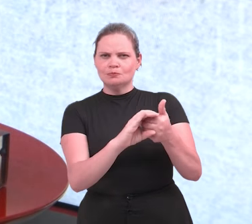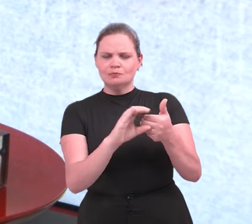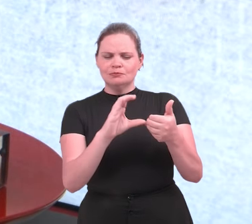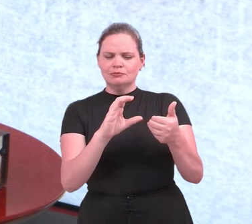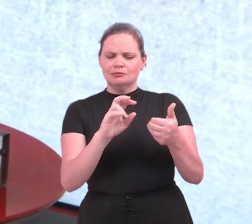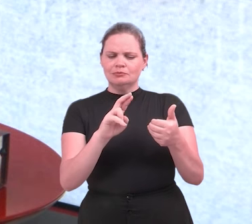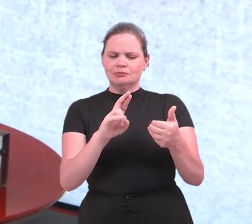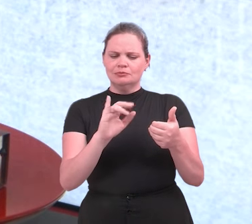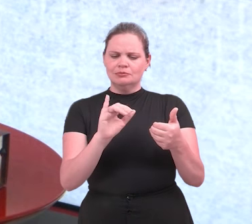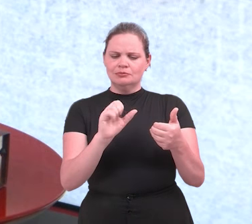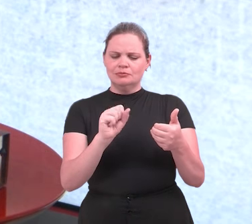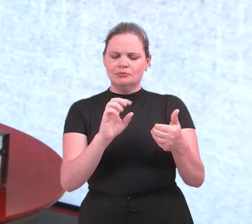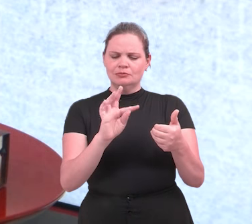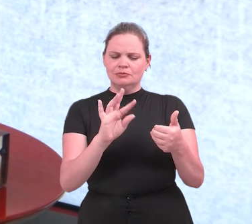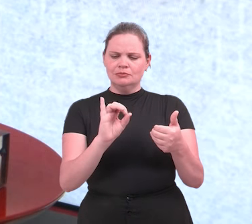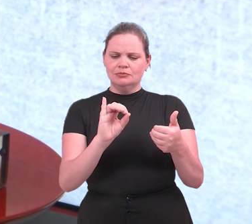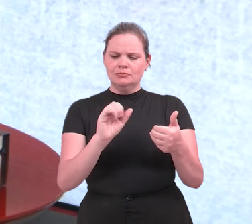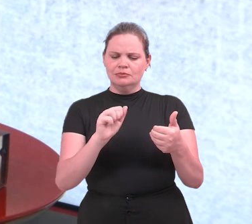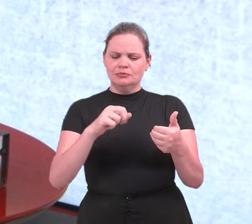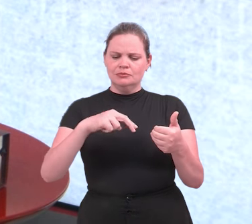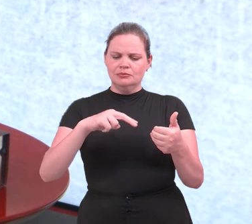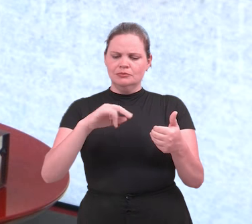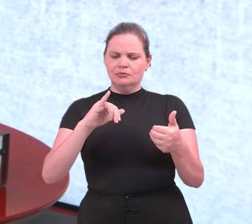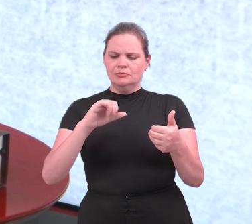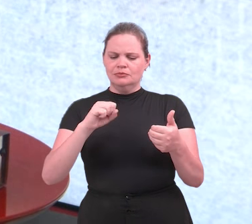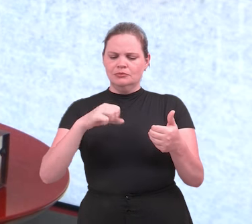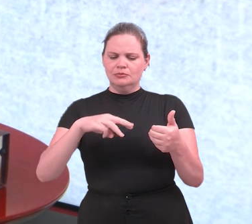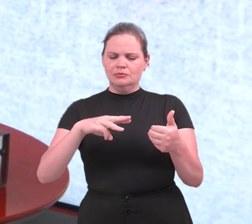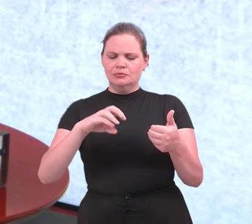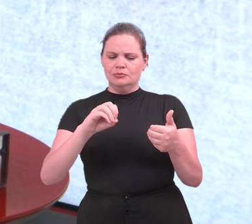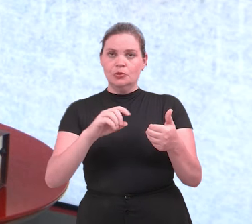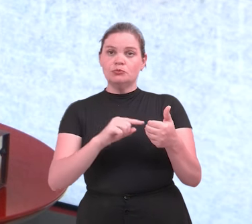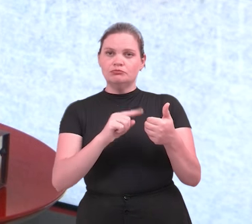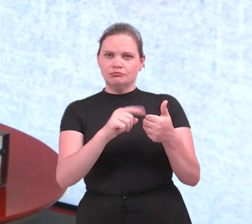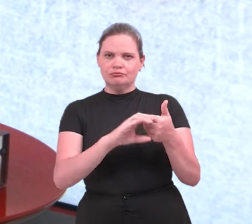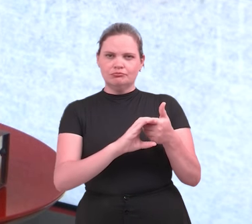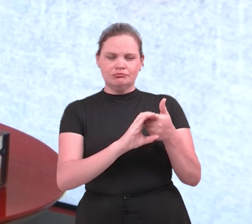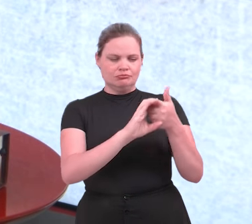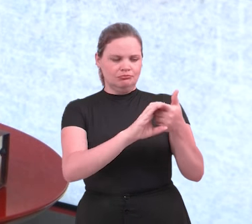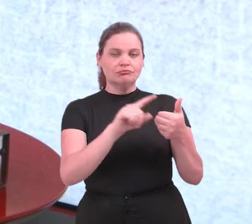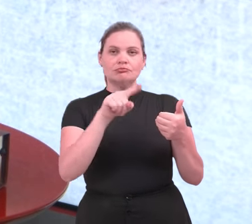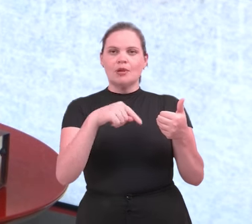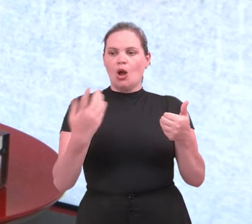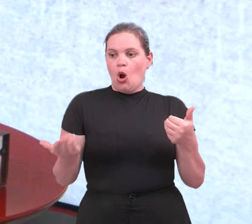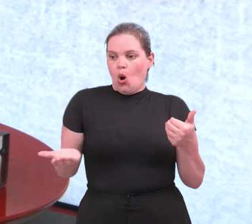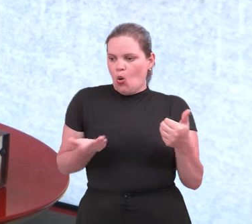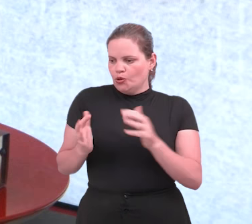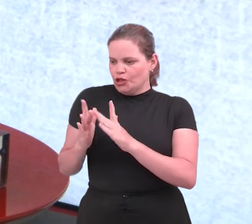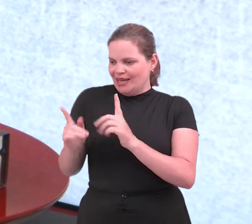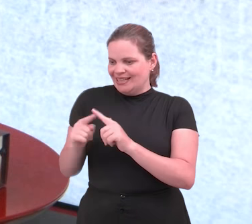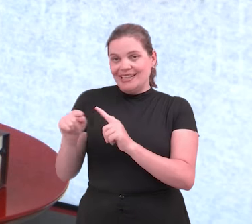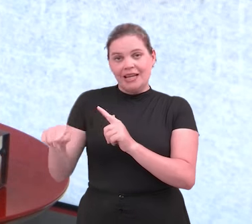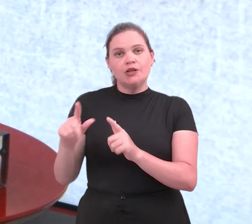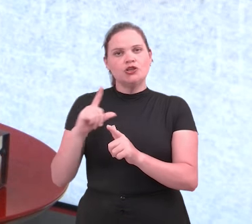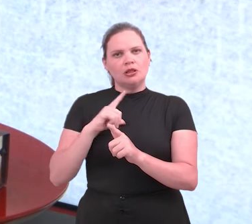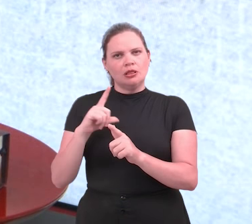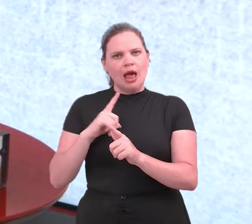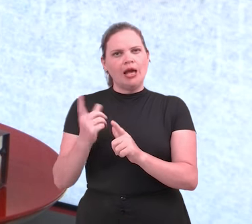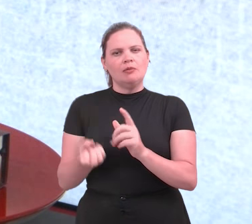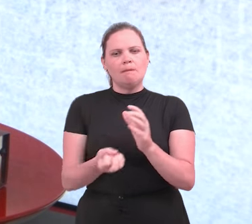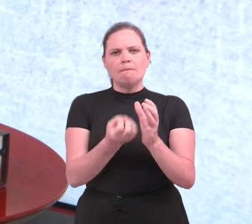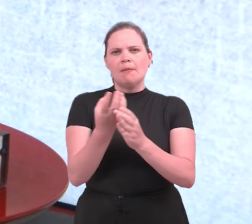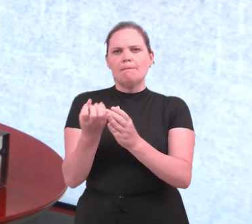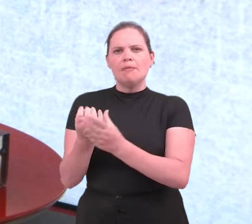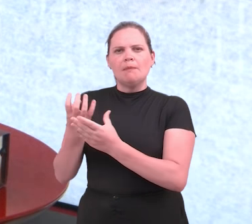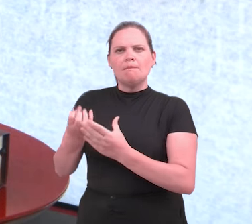cristianismo, as muitas igrejas existentes, elas surgem das derivações naturais que as pessoas fazem a partir